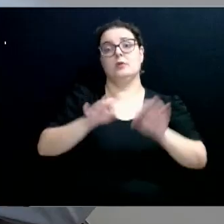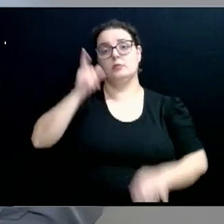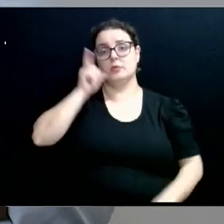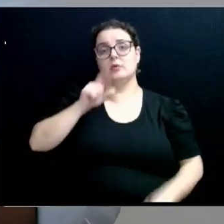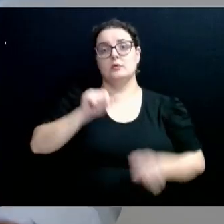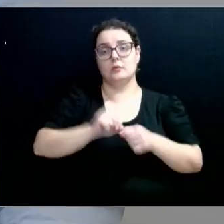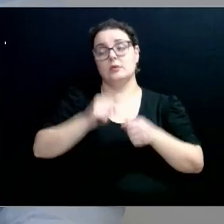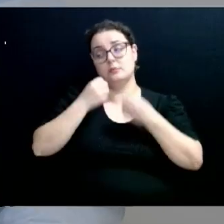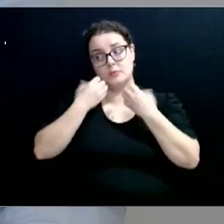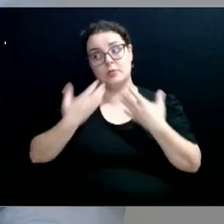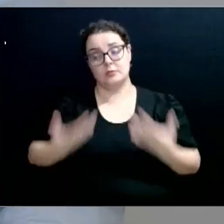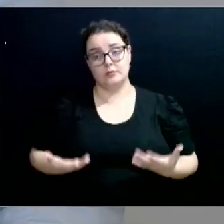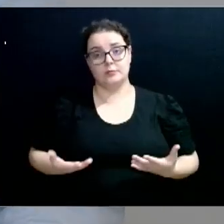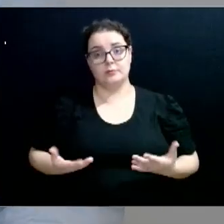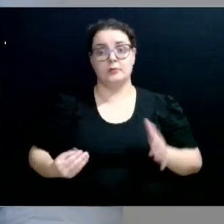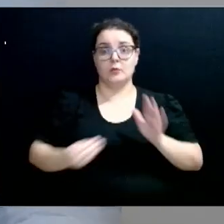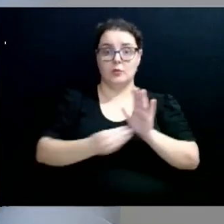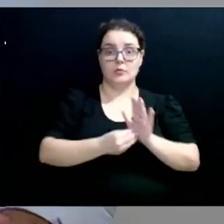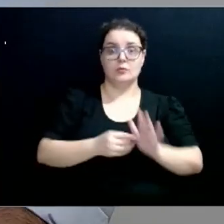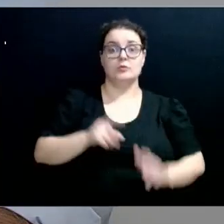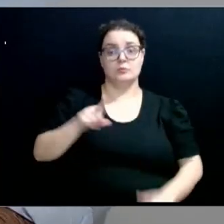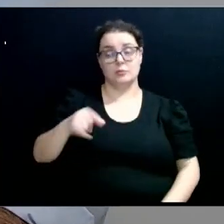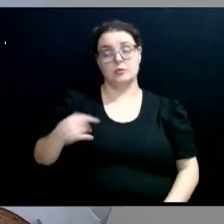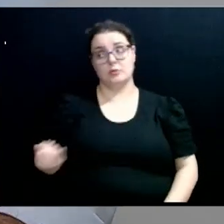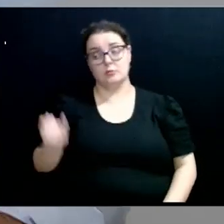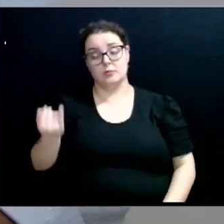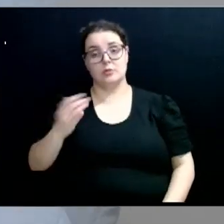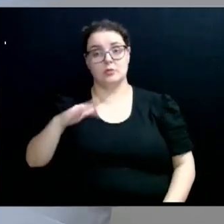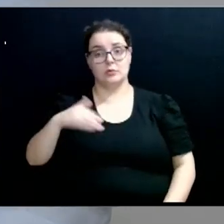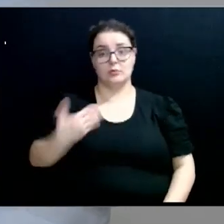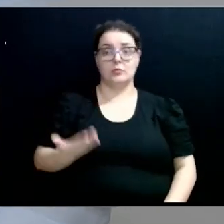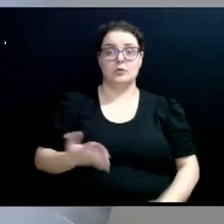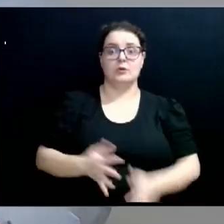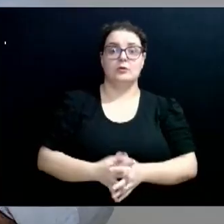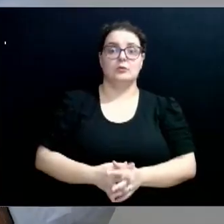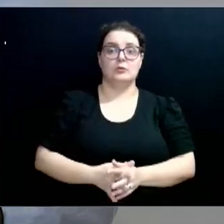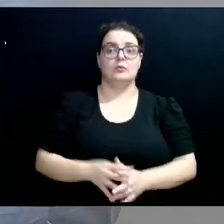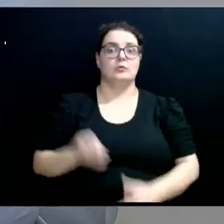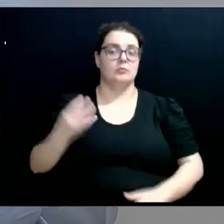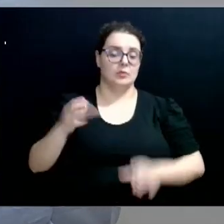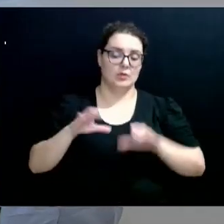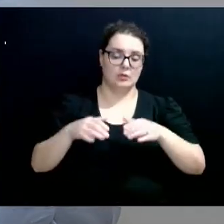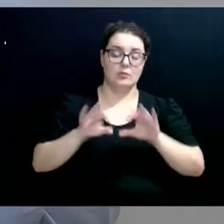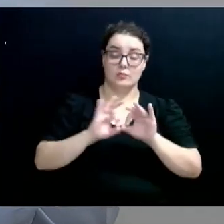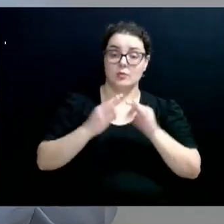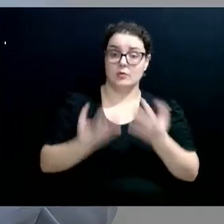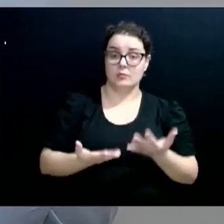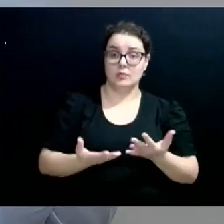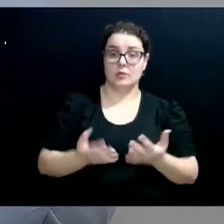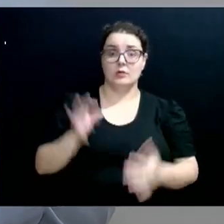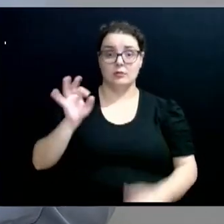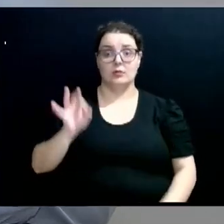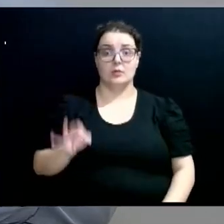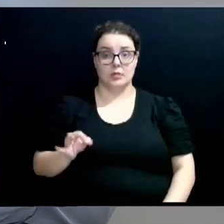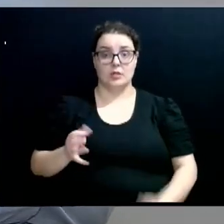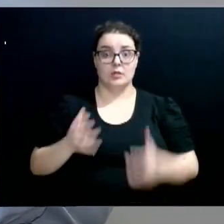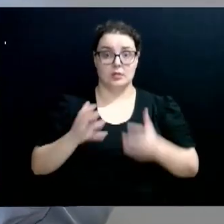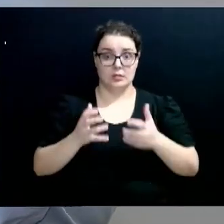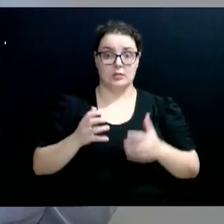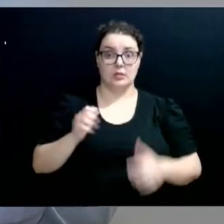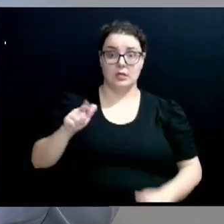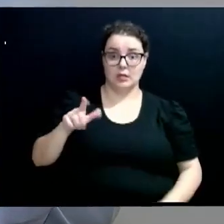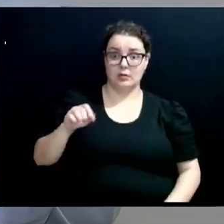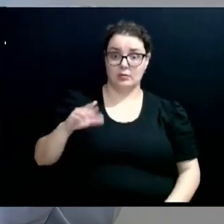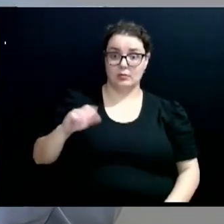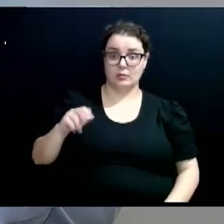com planejamento a gente consegue fazer bem. Por último, não menos importante, quando você está viajando em grupo, com famílias, a tendência é a